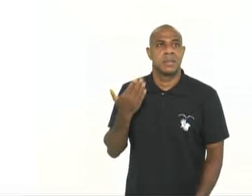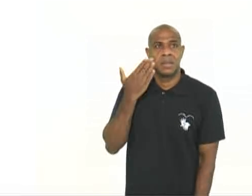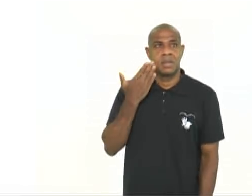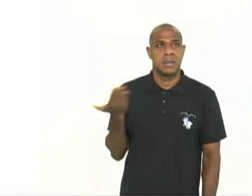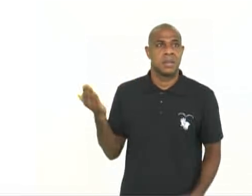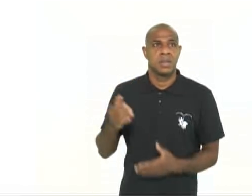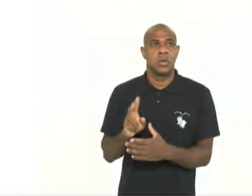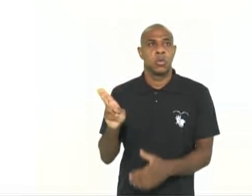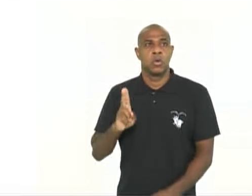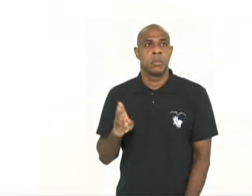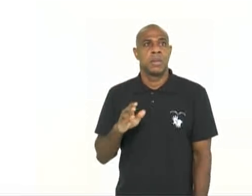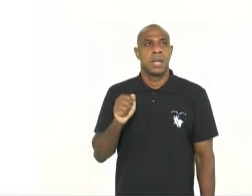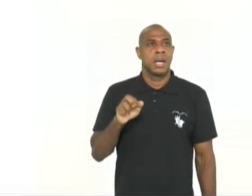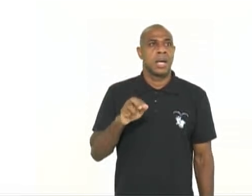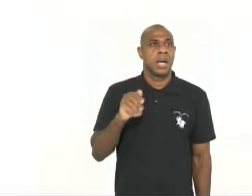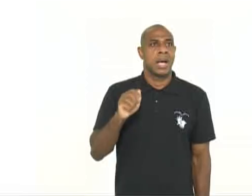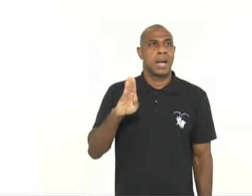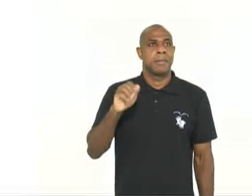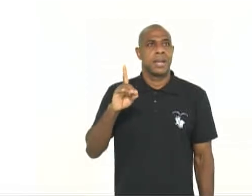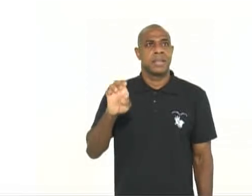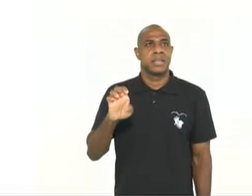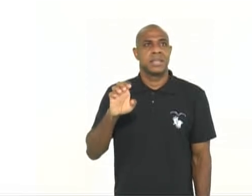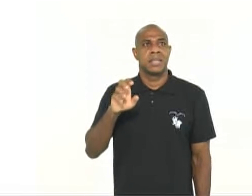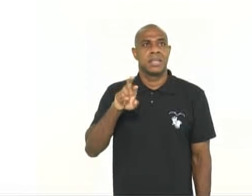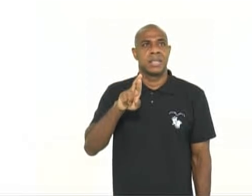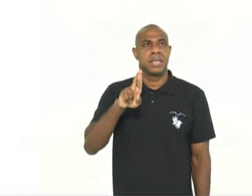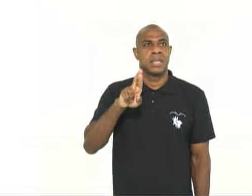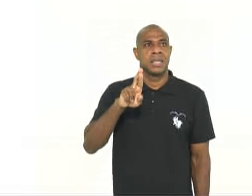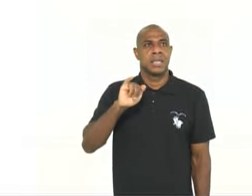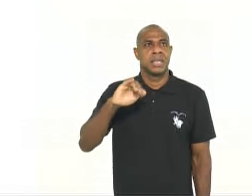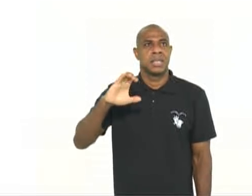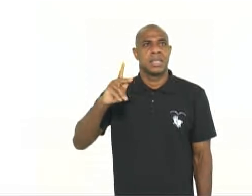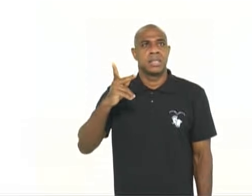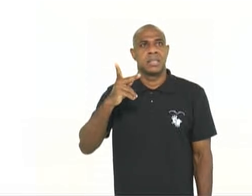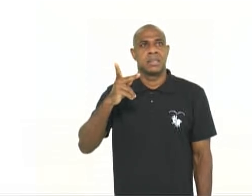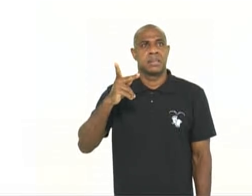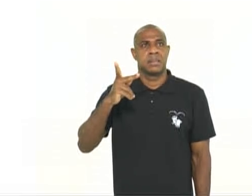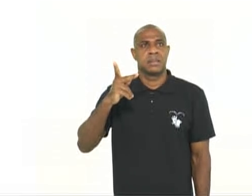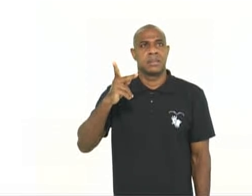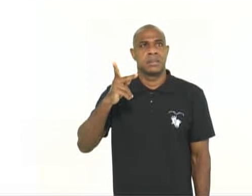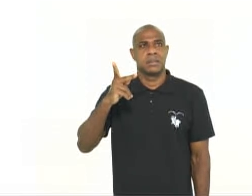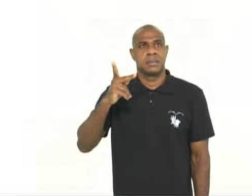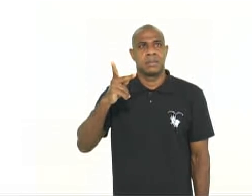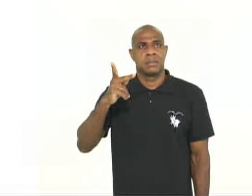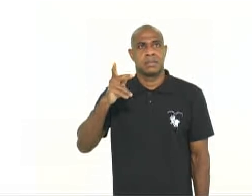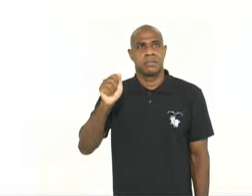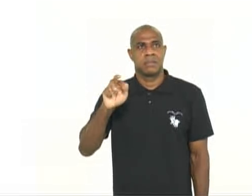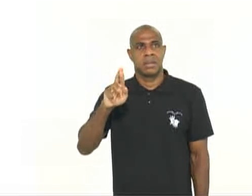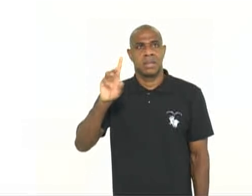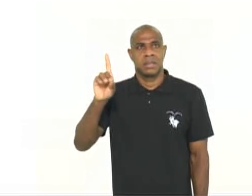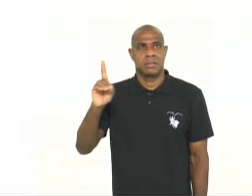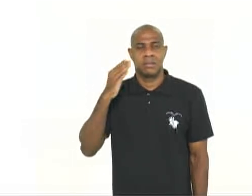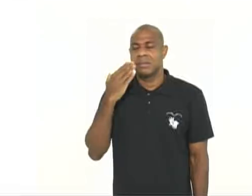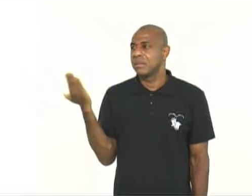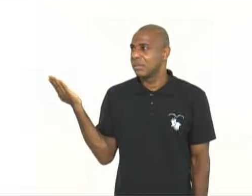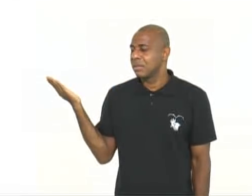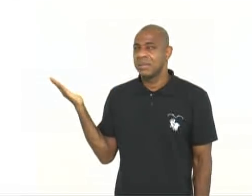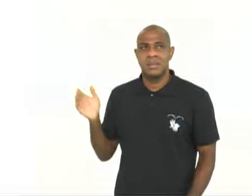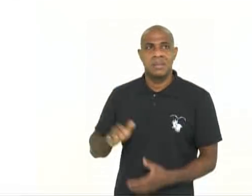Tá? Ele viveu, é um desenho do século XIV, ele viveu no século XIV, representando o Richard Wallingford. Ele foi um abade de